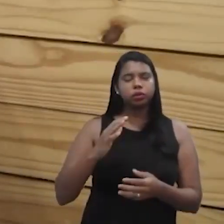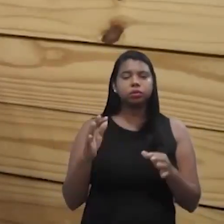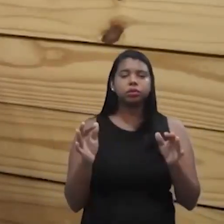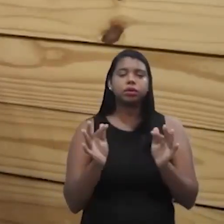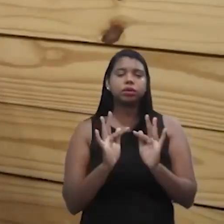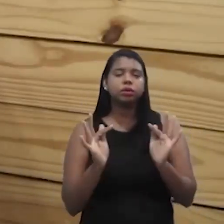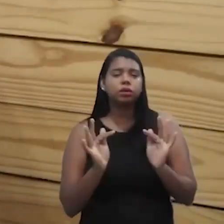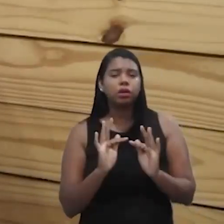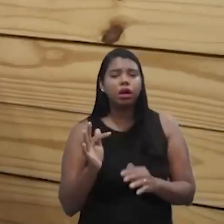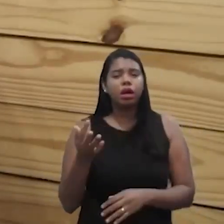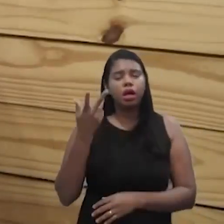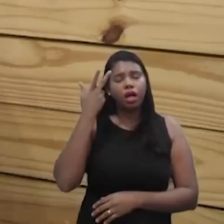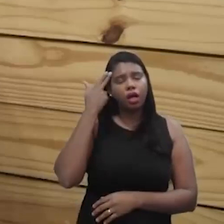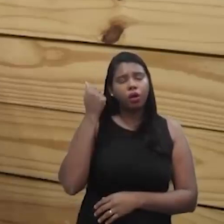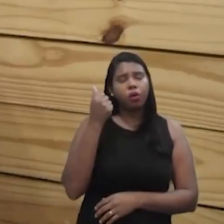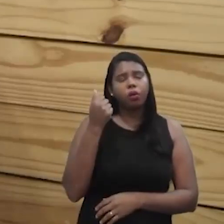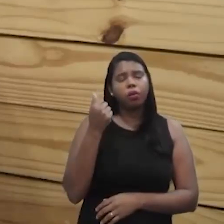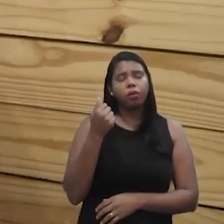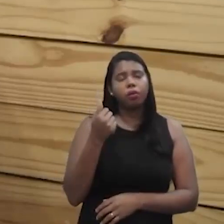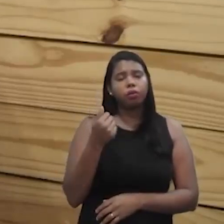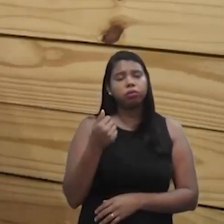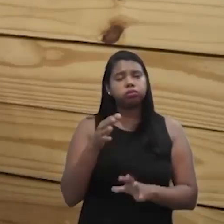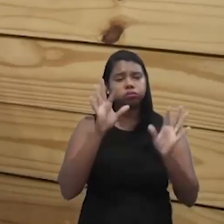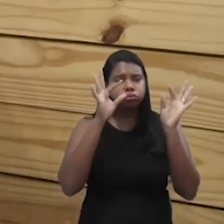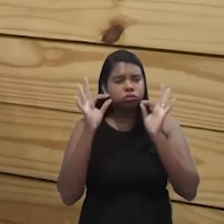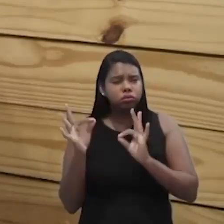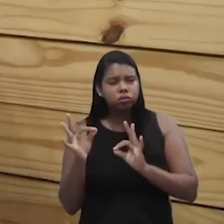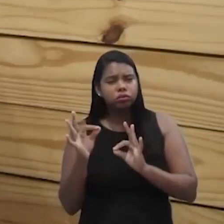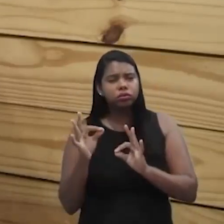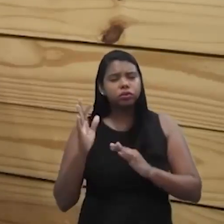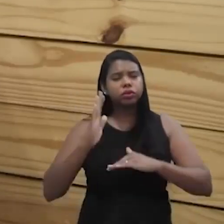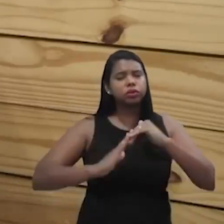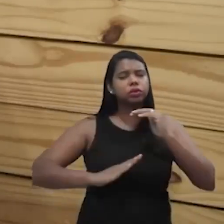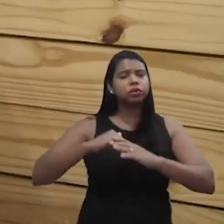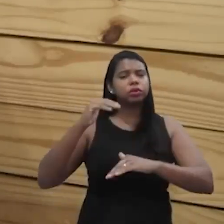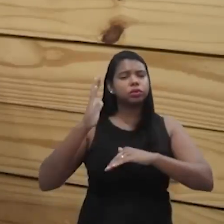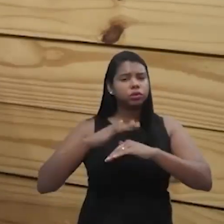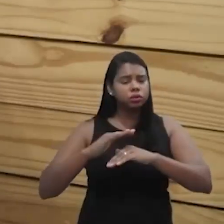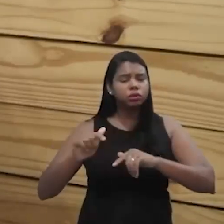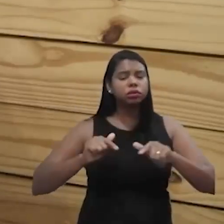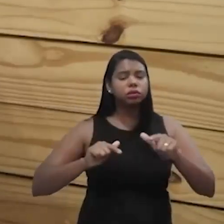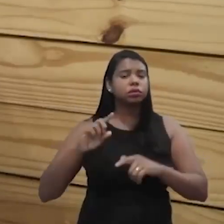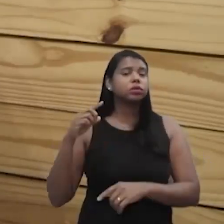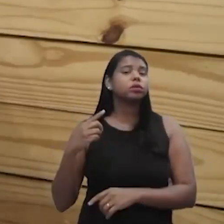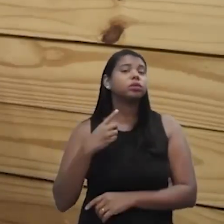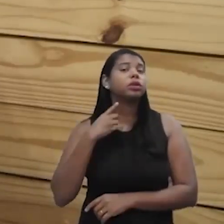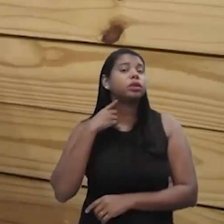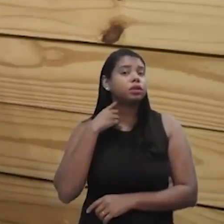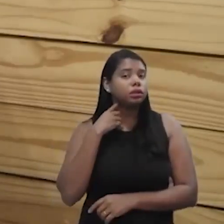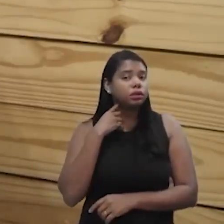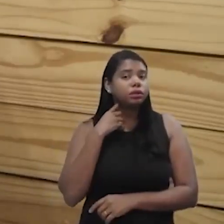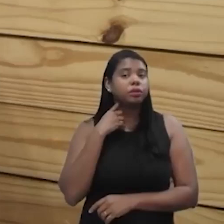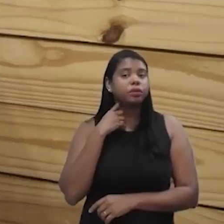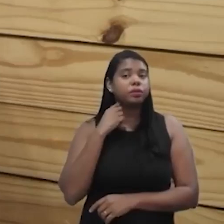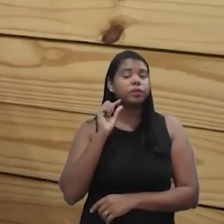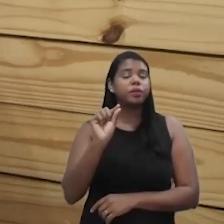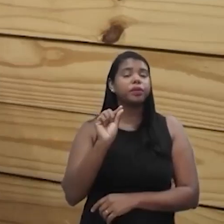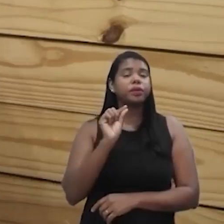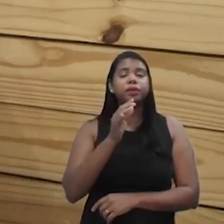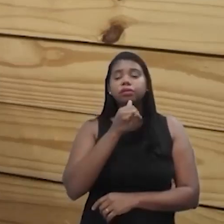comum a gente ver, por exemplo, em algumas situações, um profissional do ramo do direito, né,